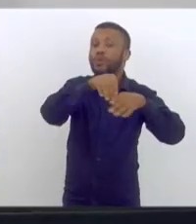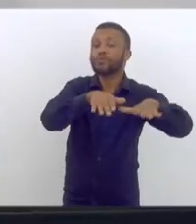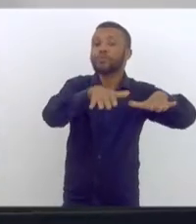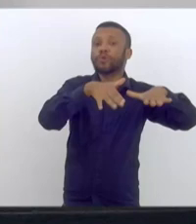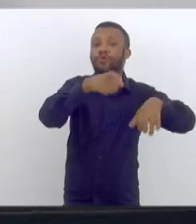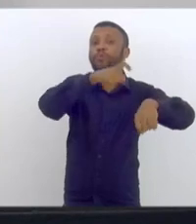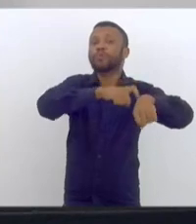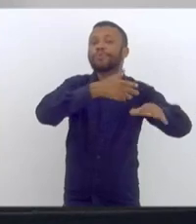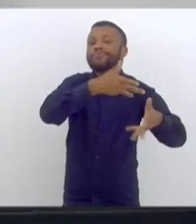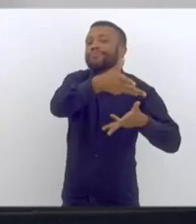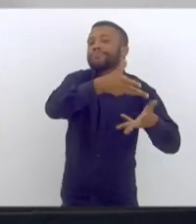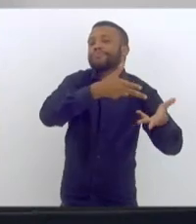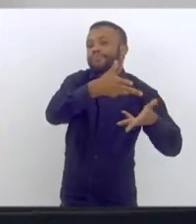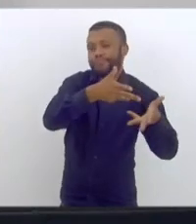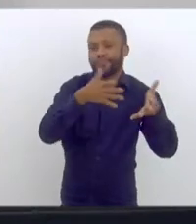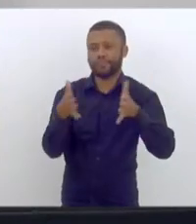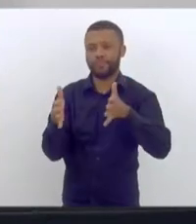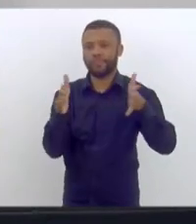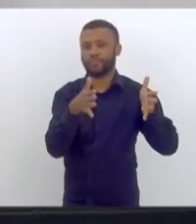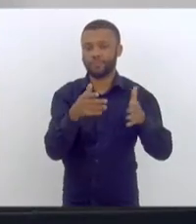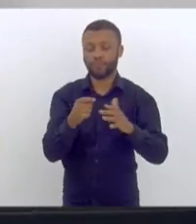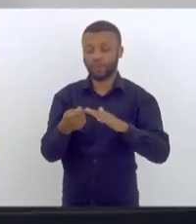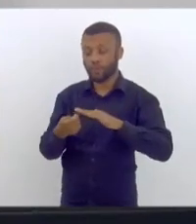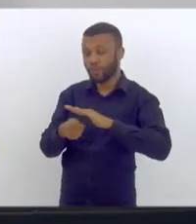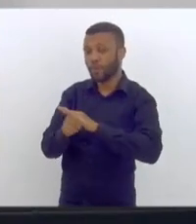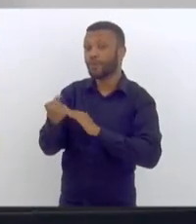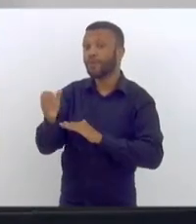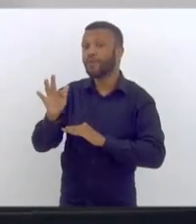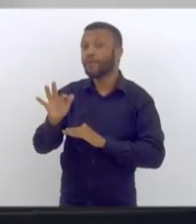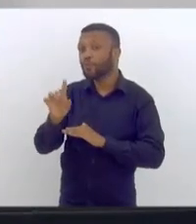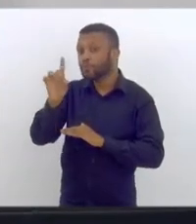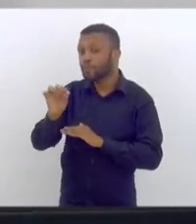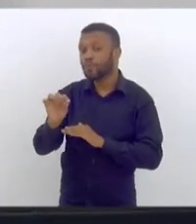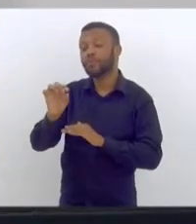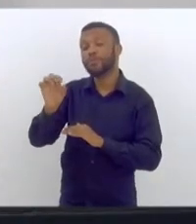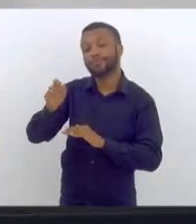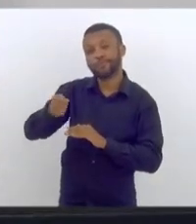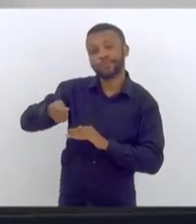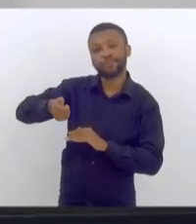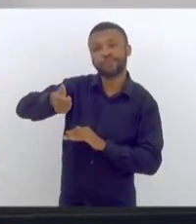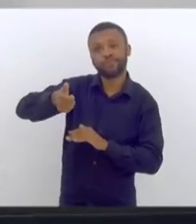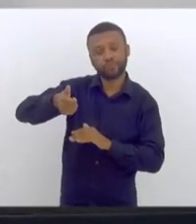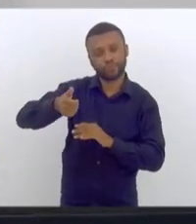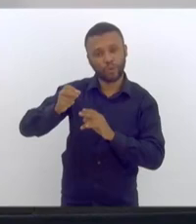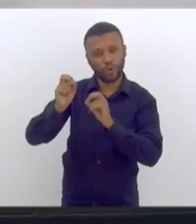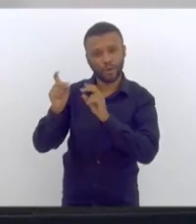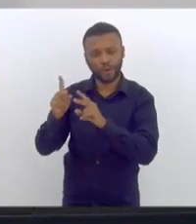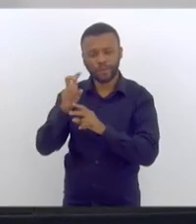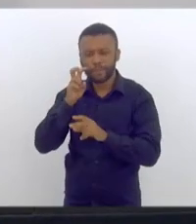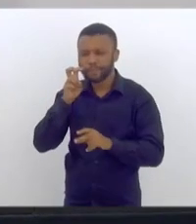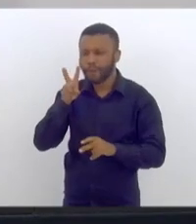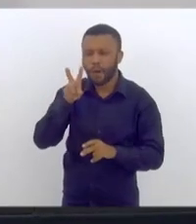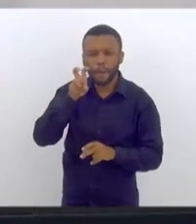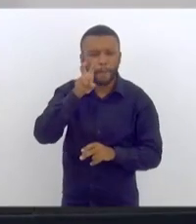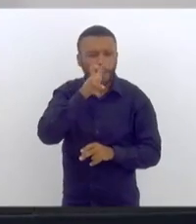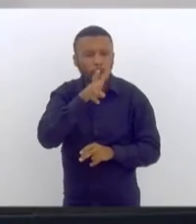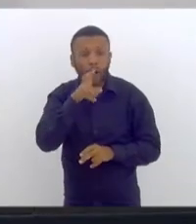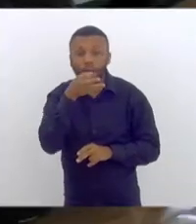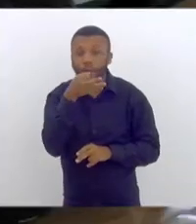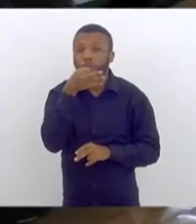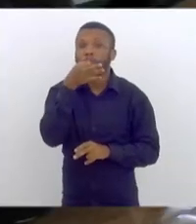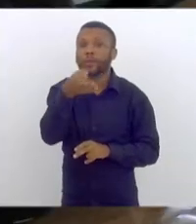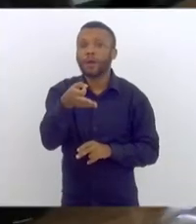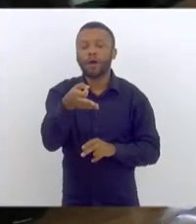eu deixo o fundo capitalizado eu senti só pelos rostos aqui que a minha opinião foi